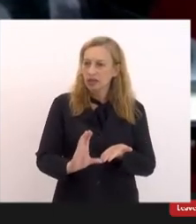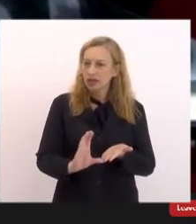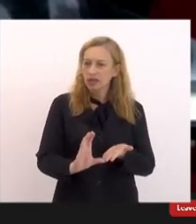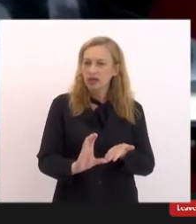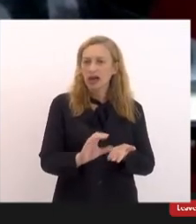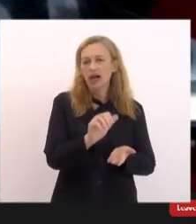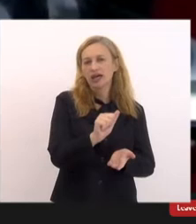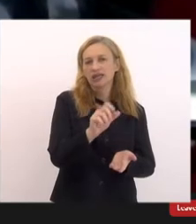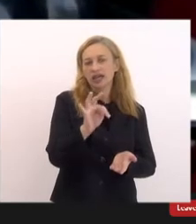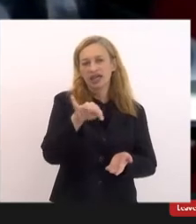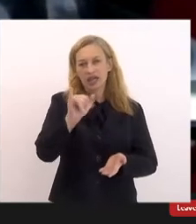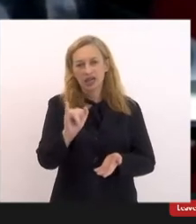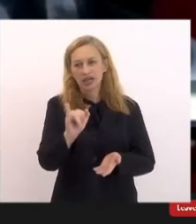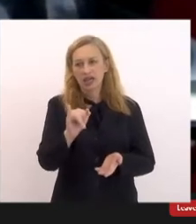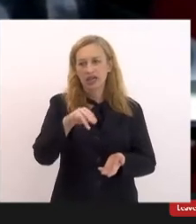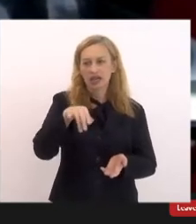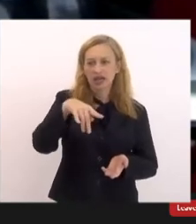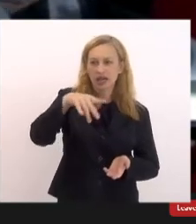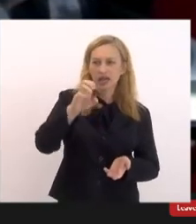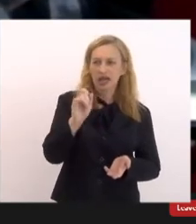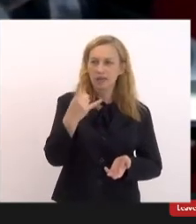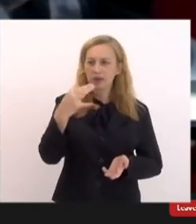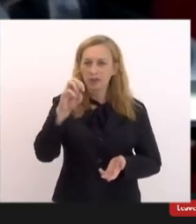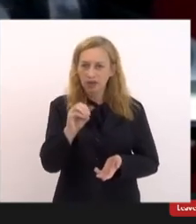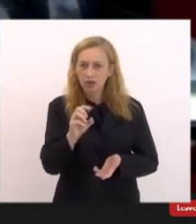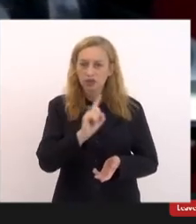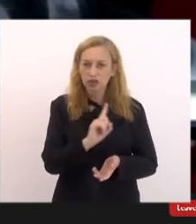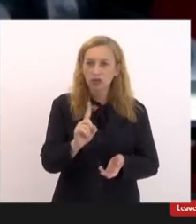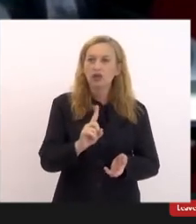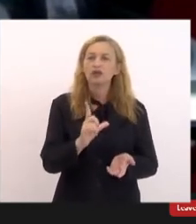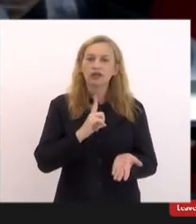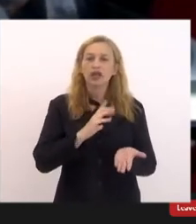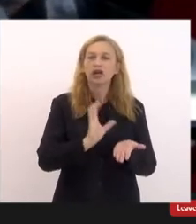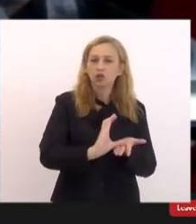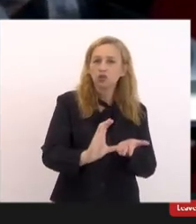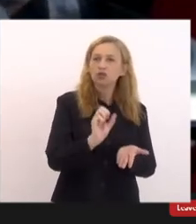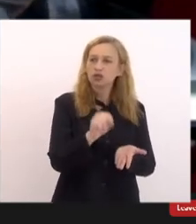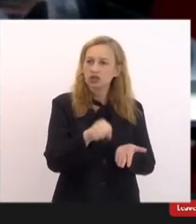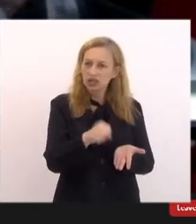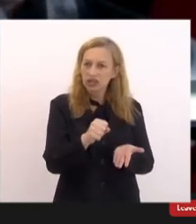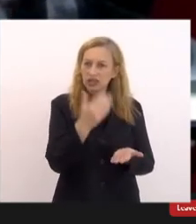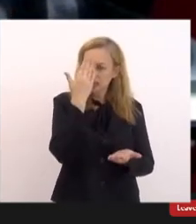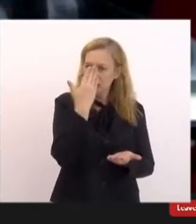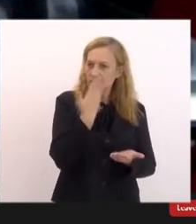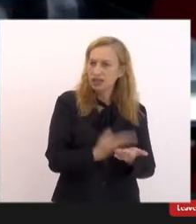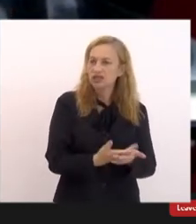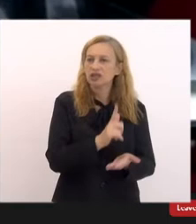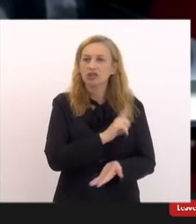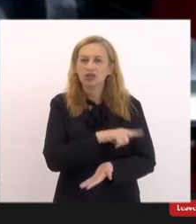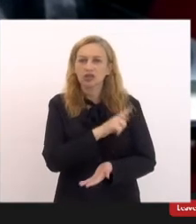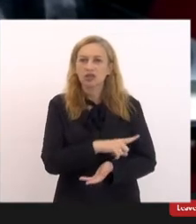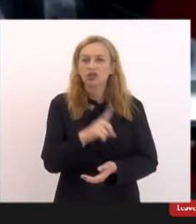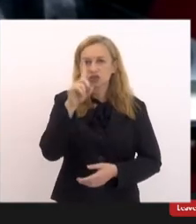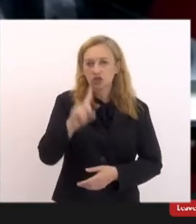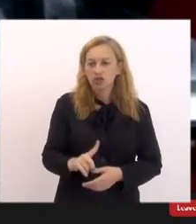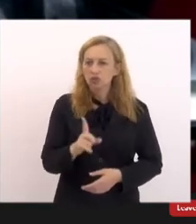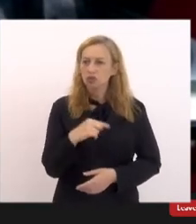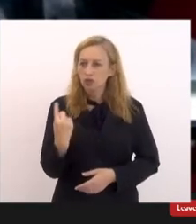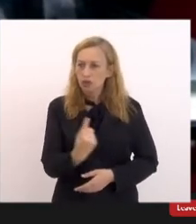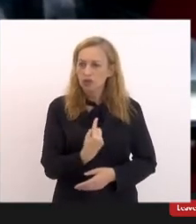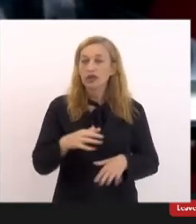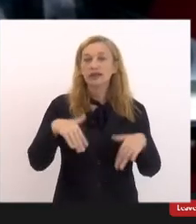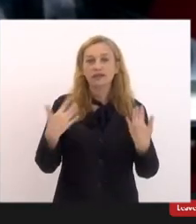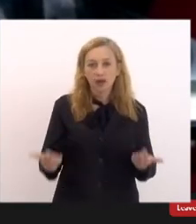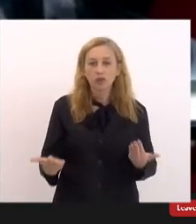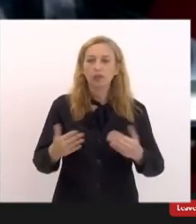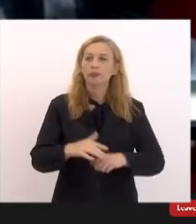EPI. Existe orientação, existe o recurso, e a gente acredita na gestão dos nossos diretores. Então,